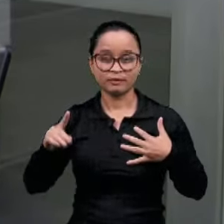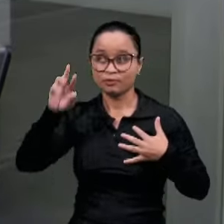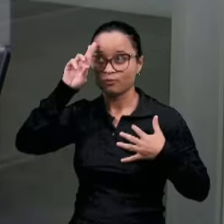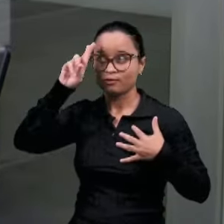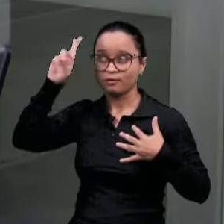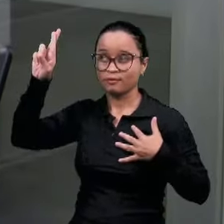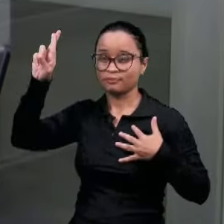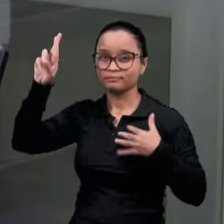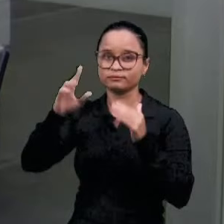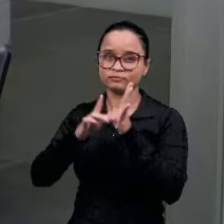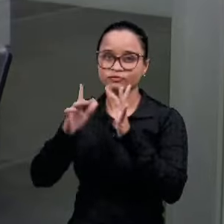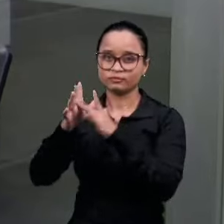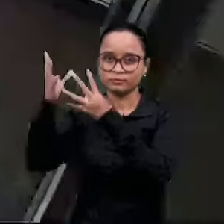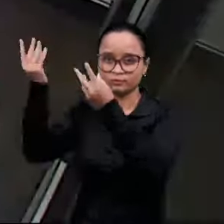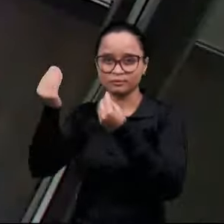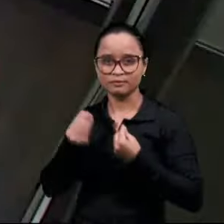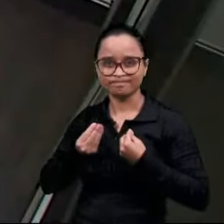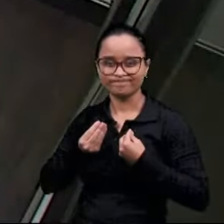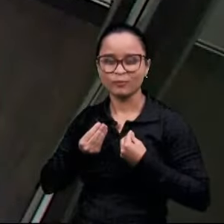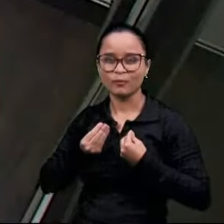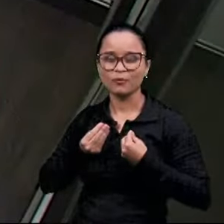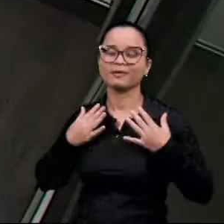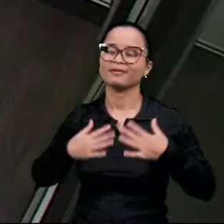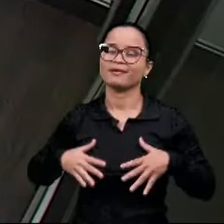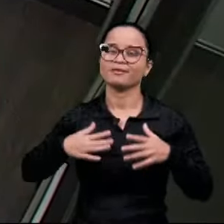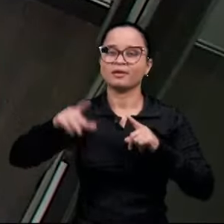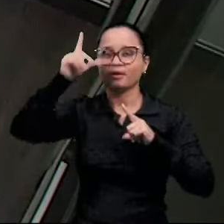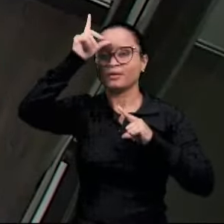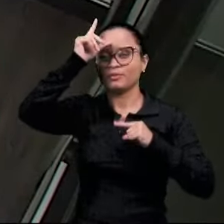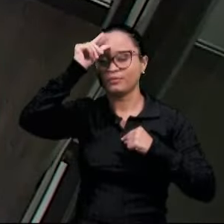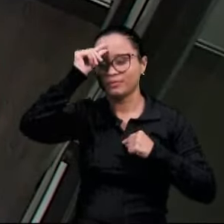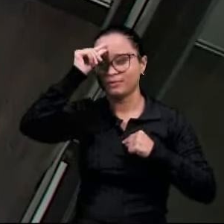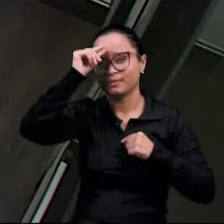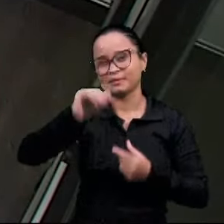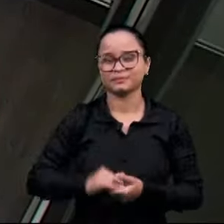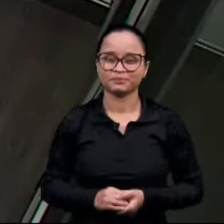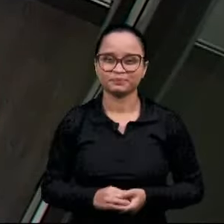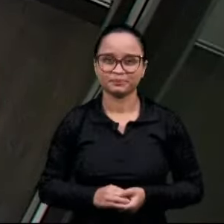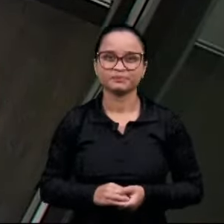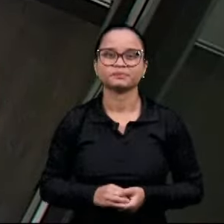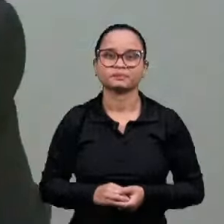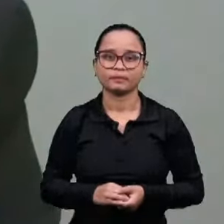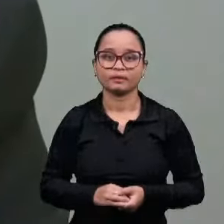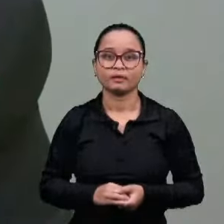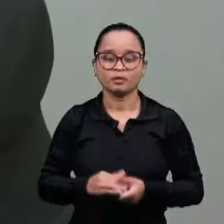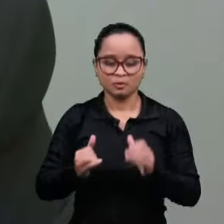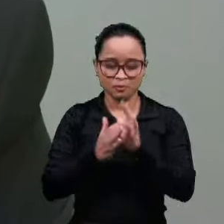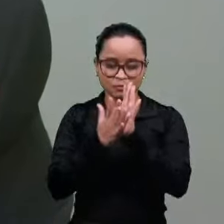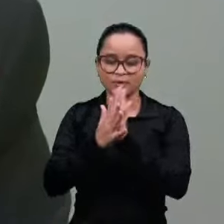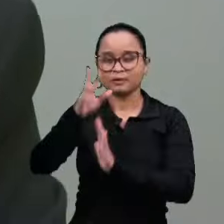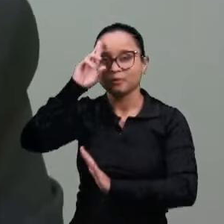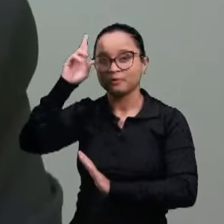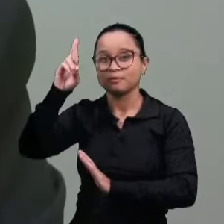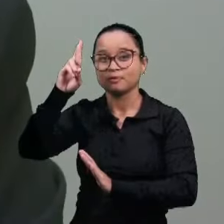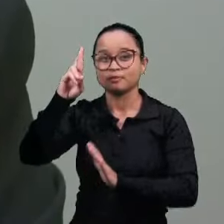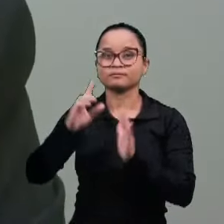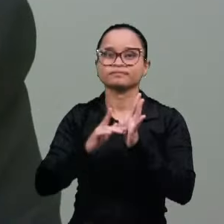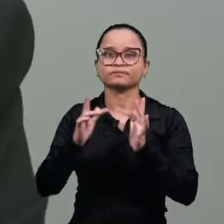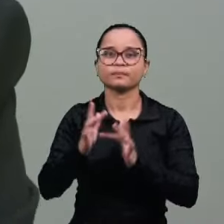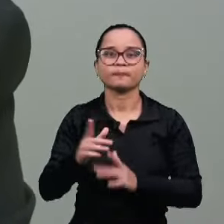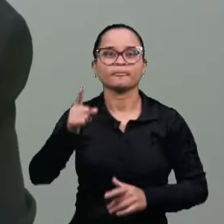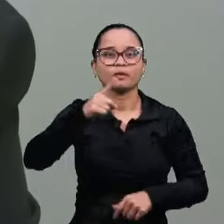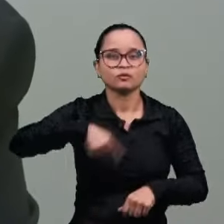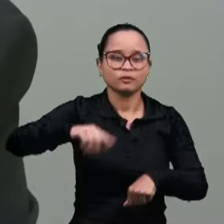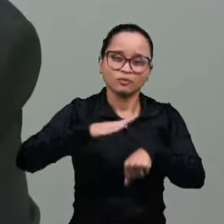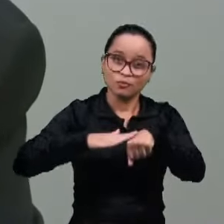Jesus Cristo, nosso descanso. Amém. Louvado seja o nome do nosso Senhor Jesus. Nós conversamos hoje aqui com o nosso